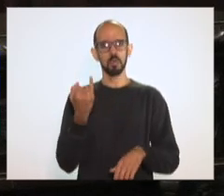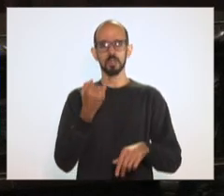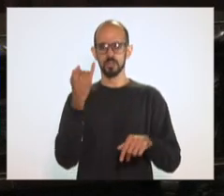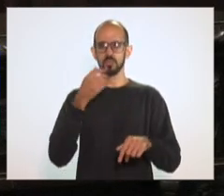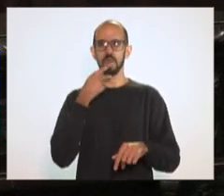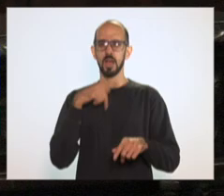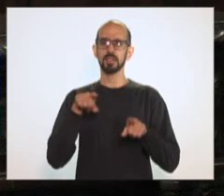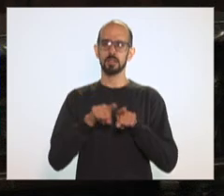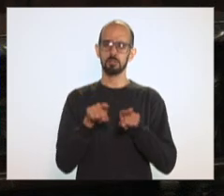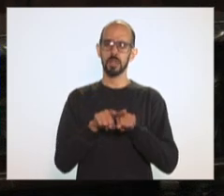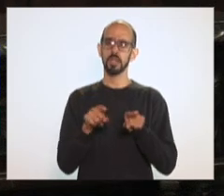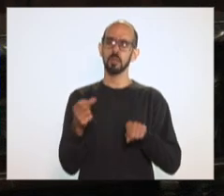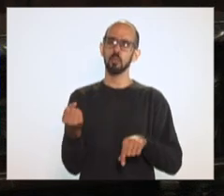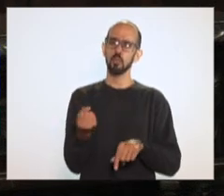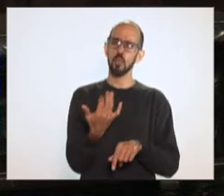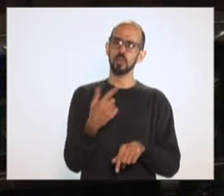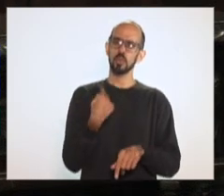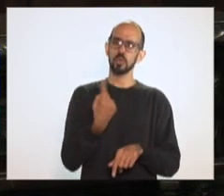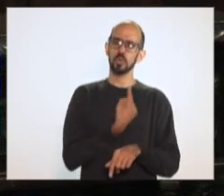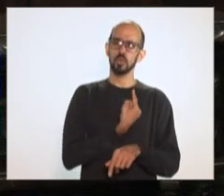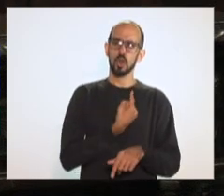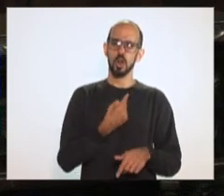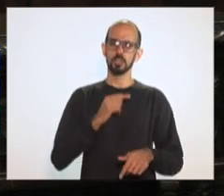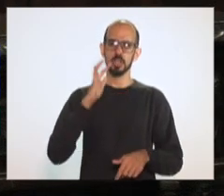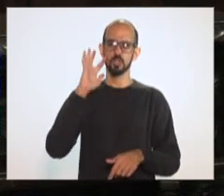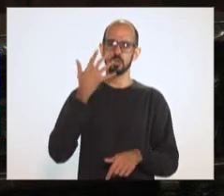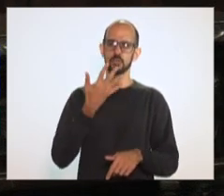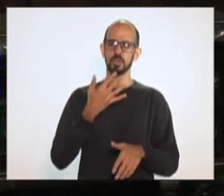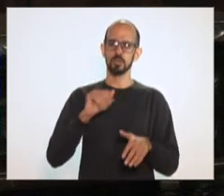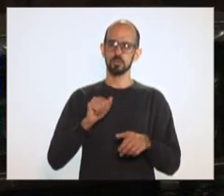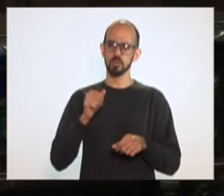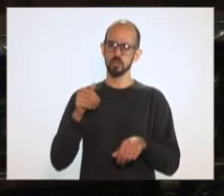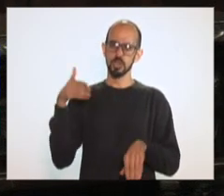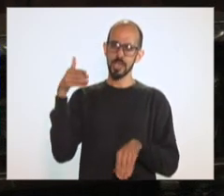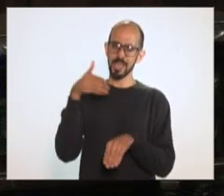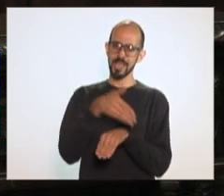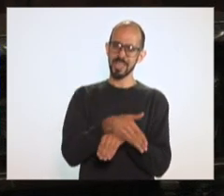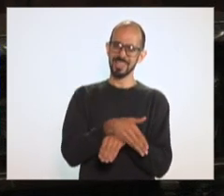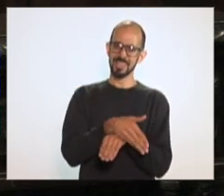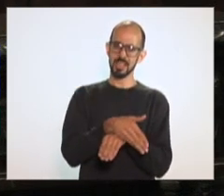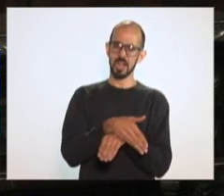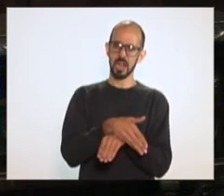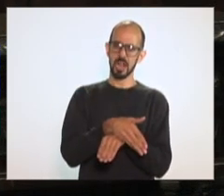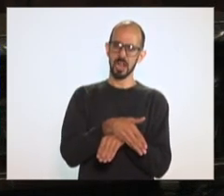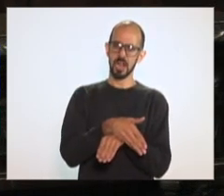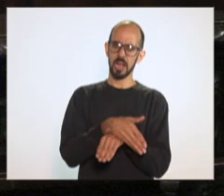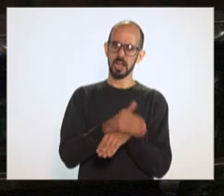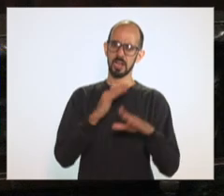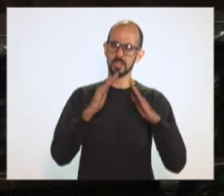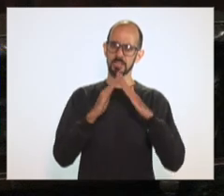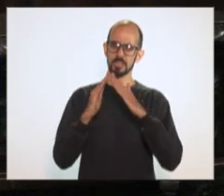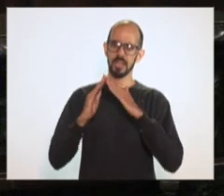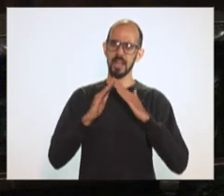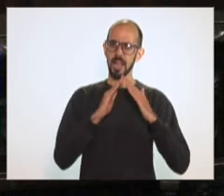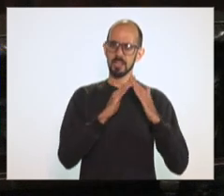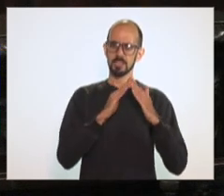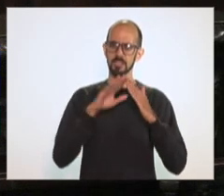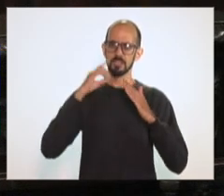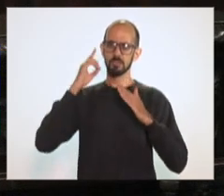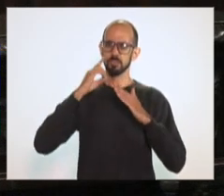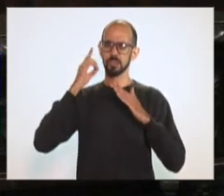quando construímos a nossa ocupação dentro das casas legislativas,